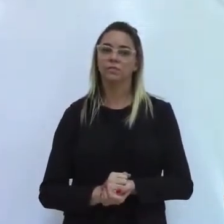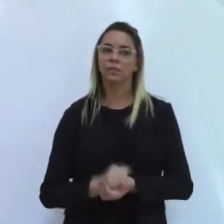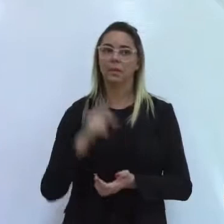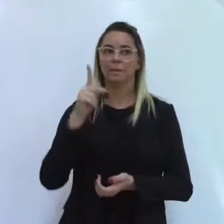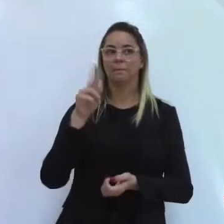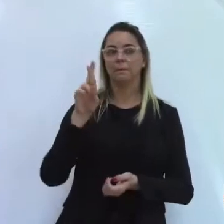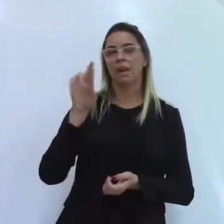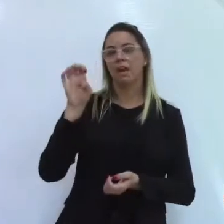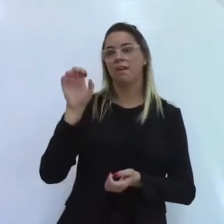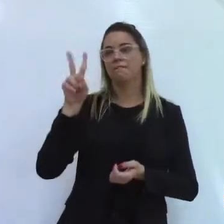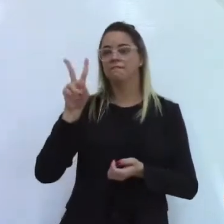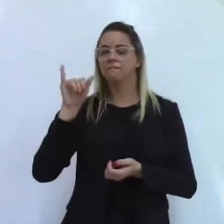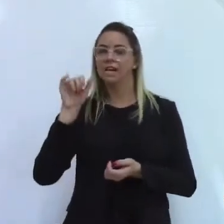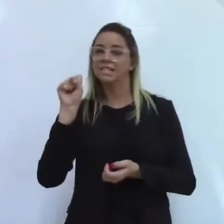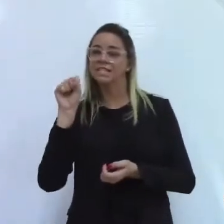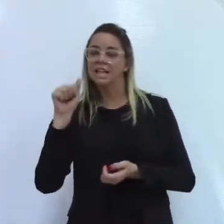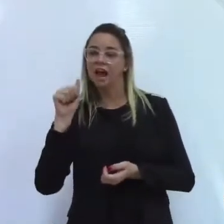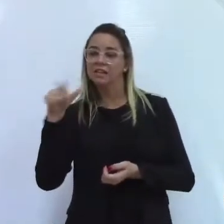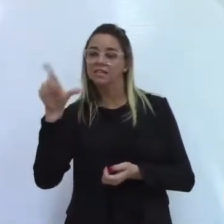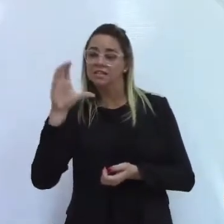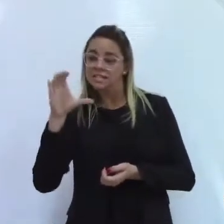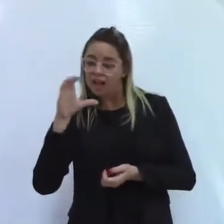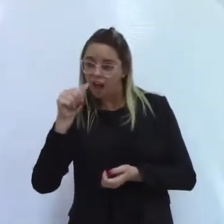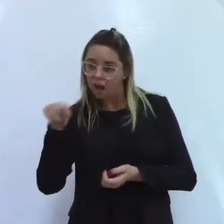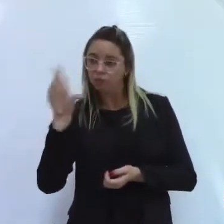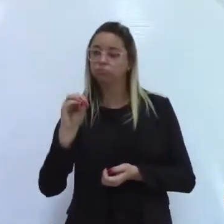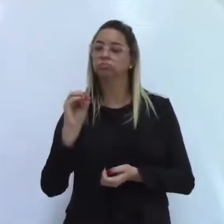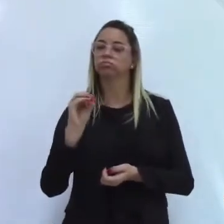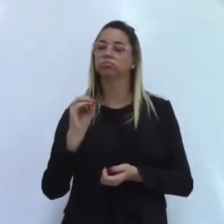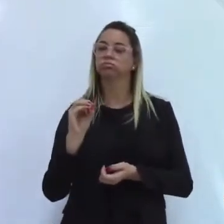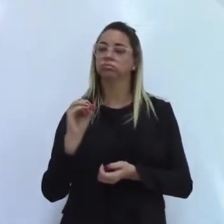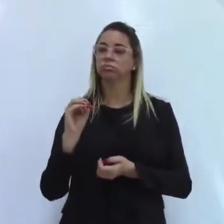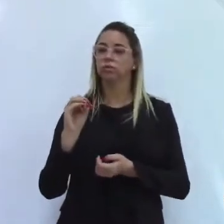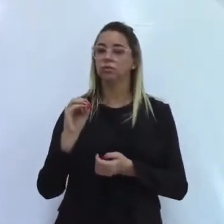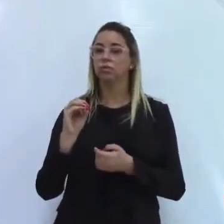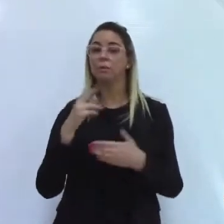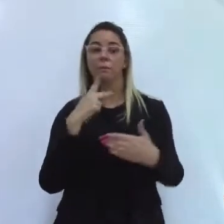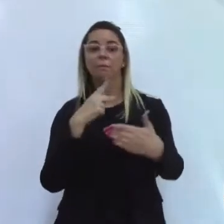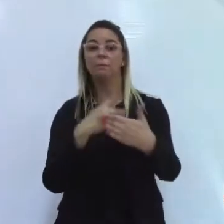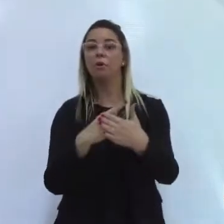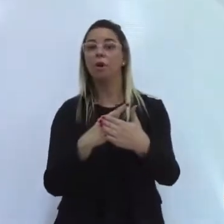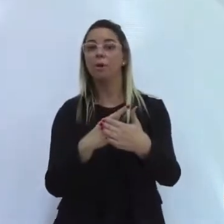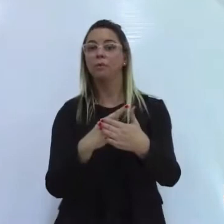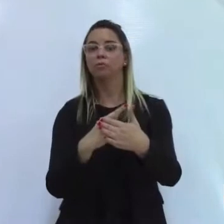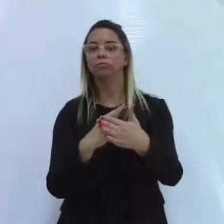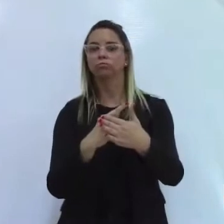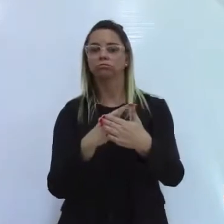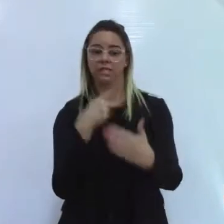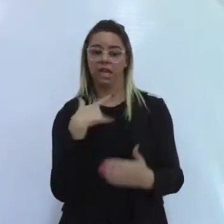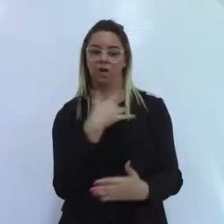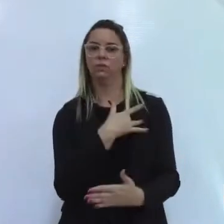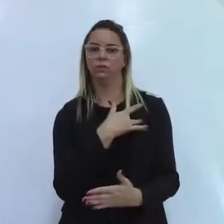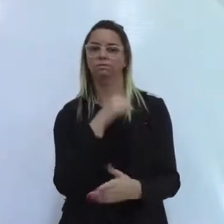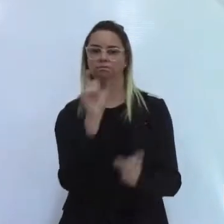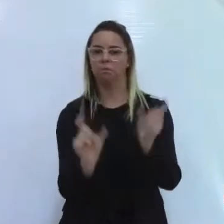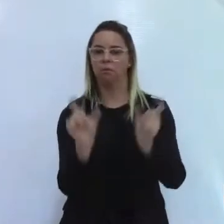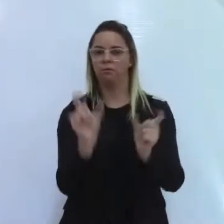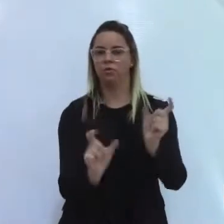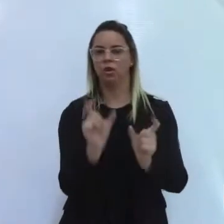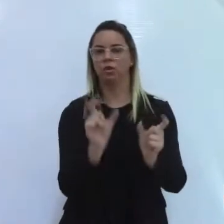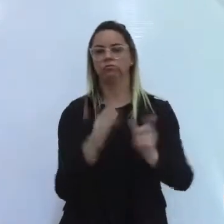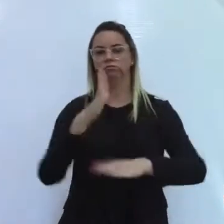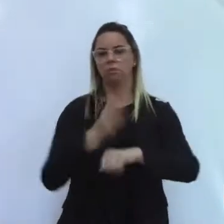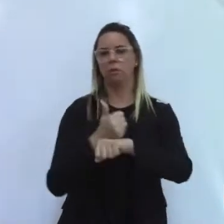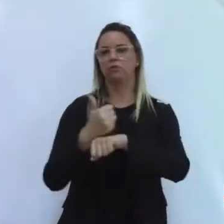desagregação da profissão da categoria, das categorias. Então, um abraço, Luciene, onde você estiver lá em Brasília, você